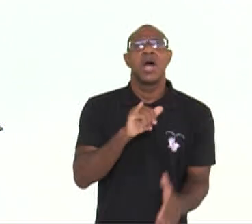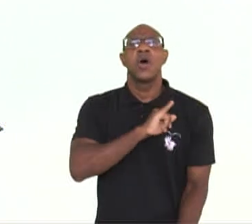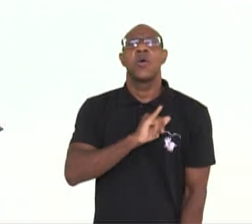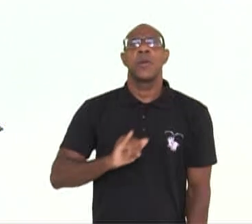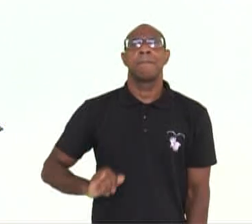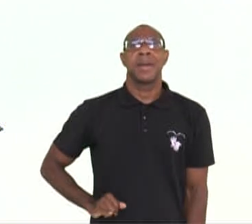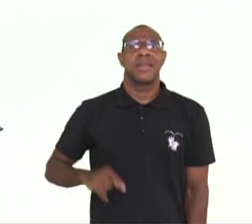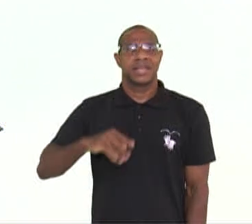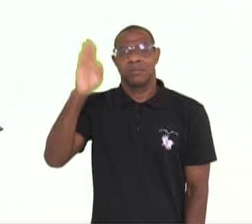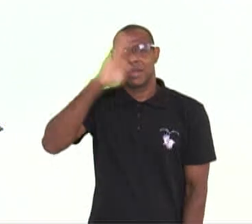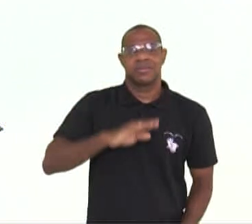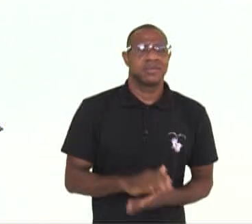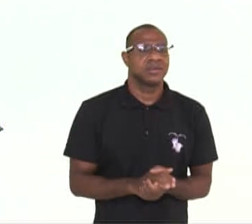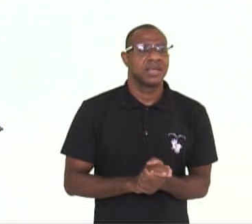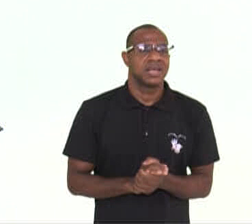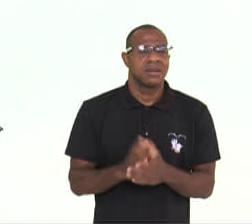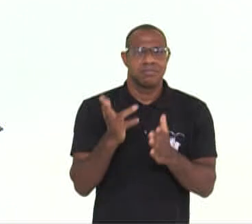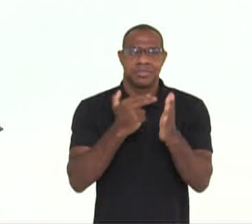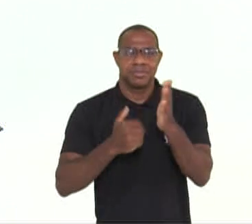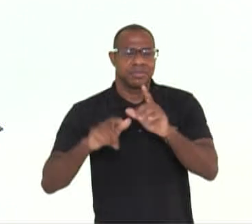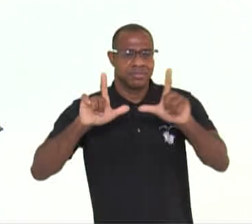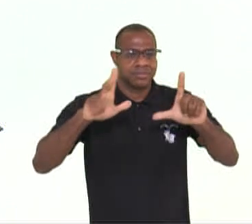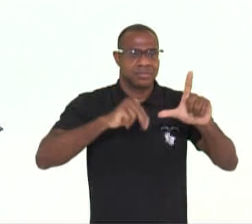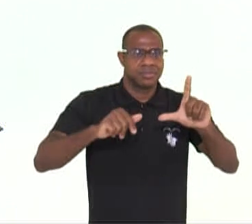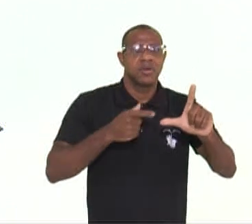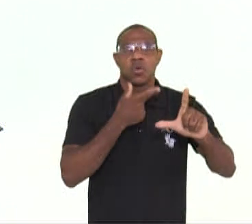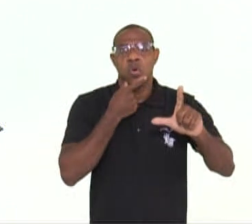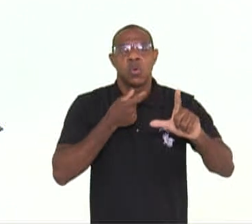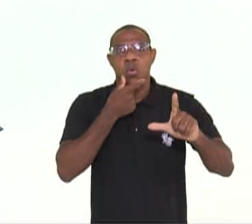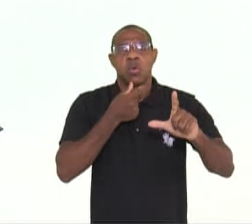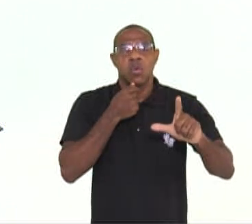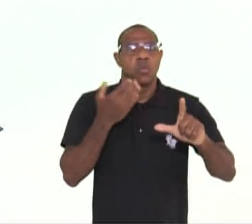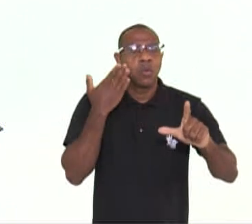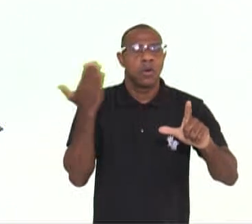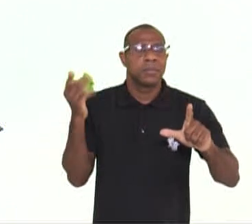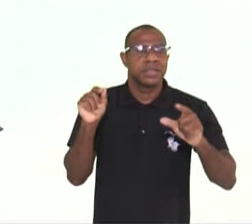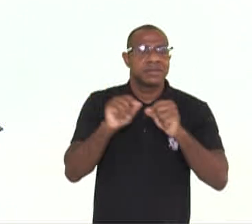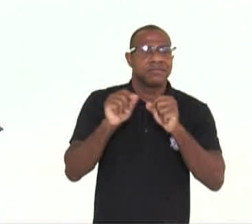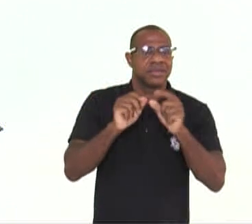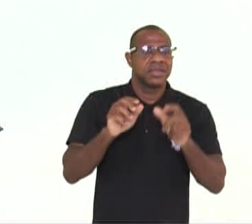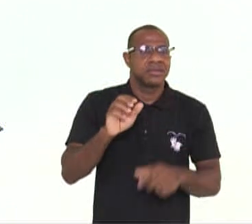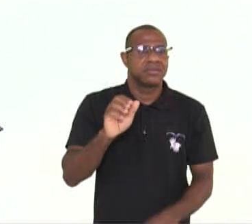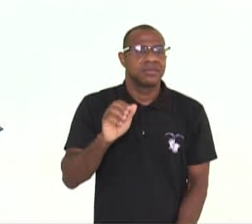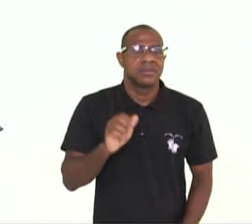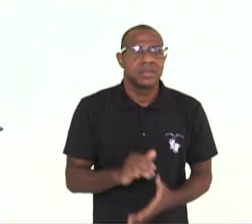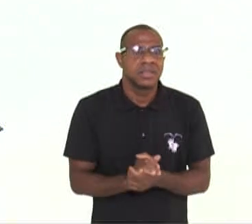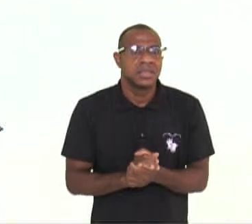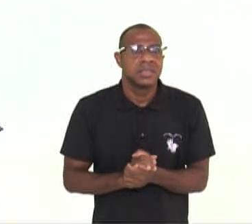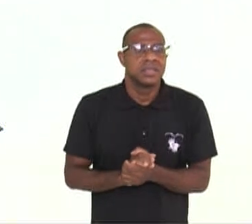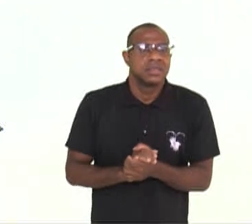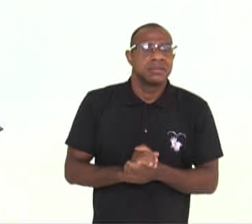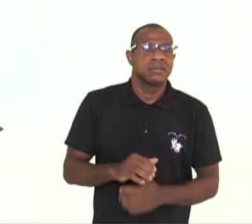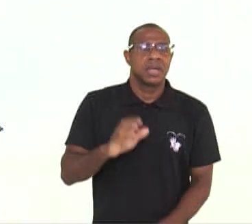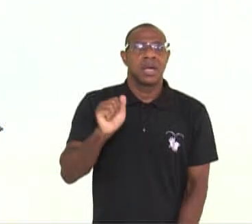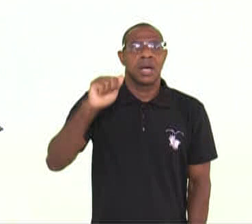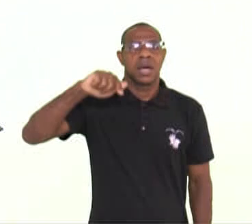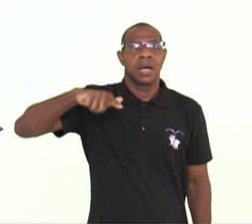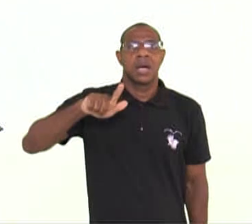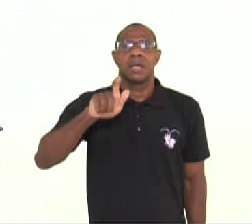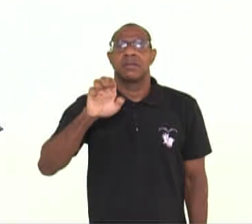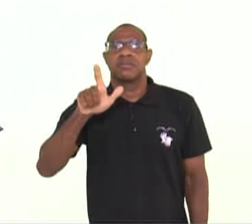uma caricatura feita pelo Ângelo Agostini, publicada na sua revista. A revista ilustrada no ano de